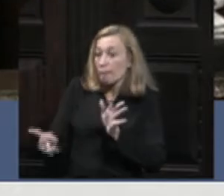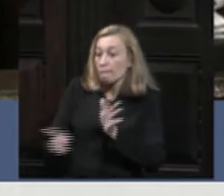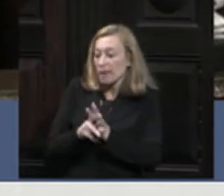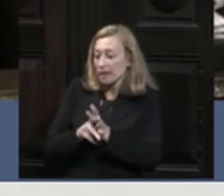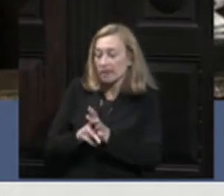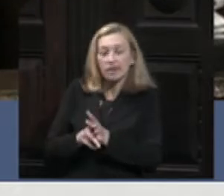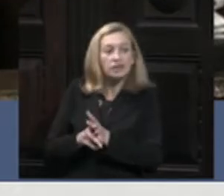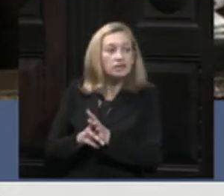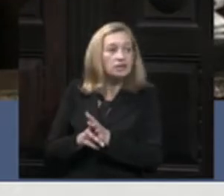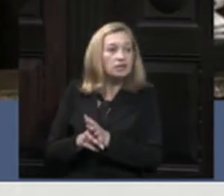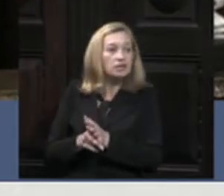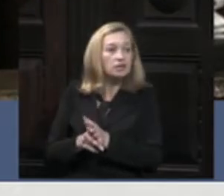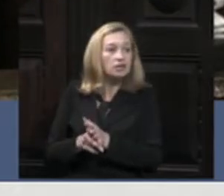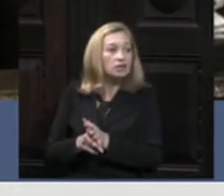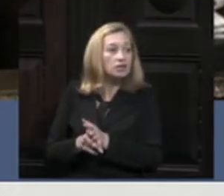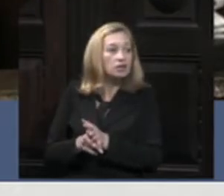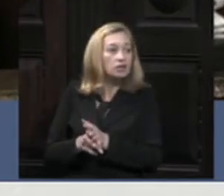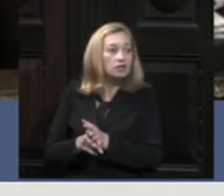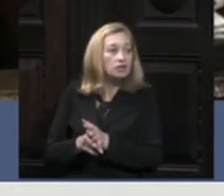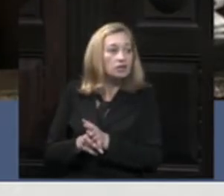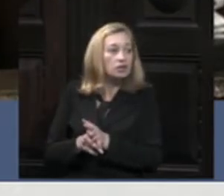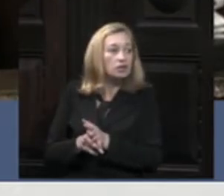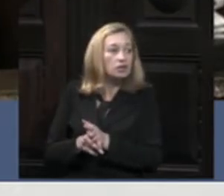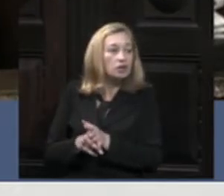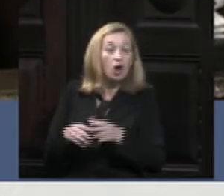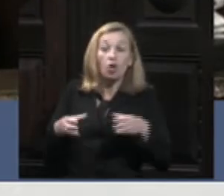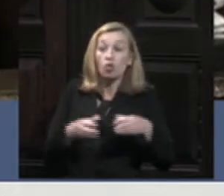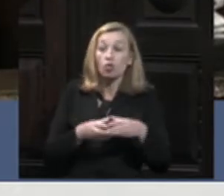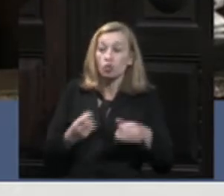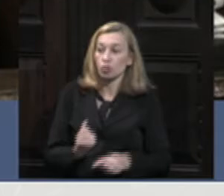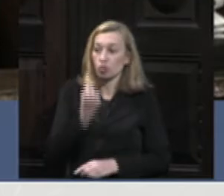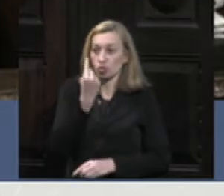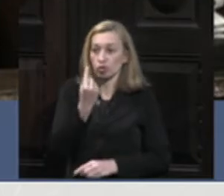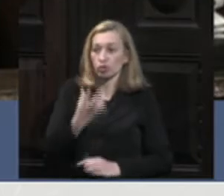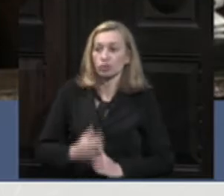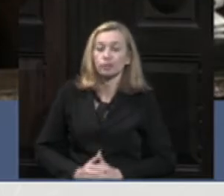pertencem ao mesmo grupo.